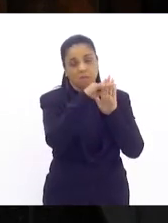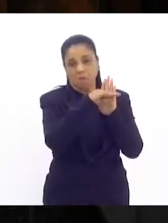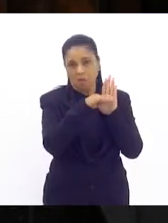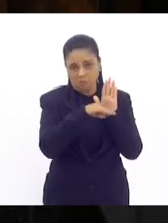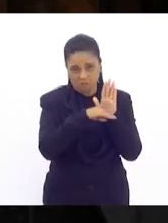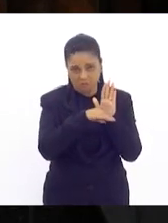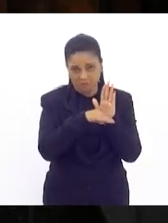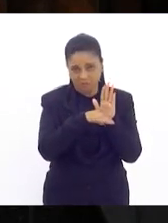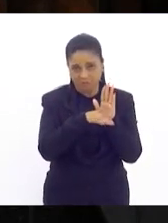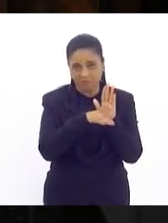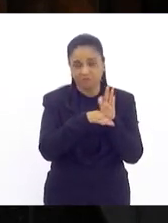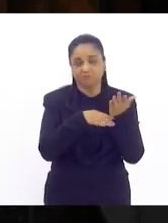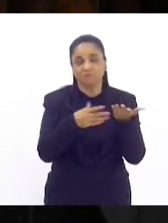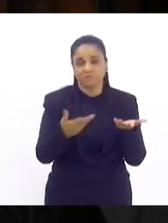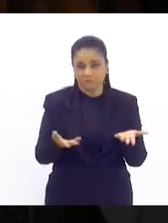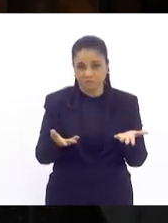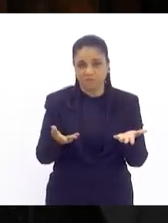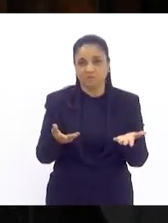sobre